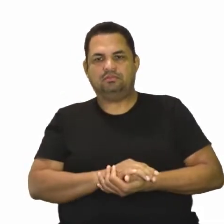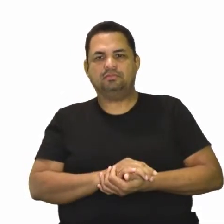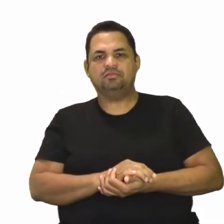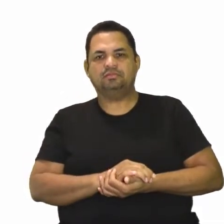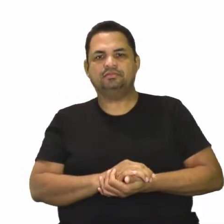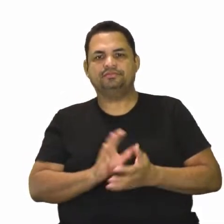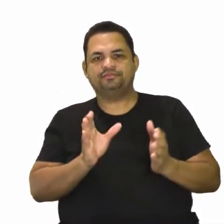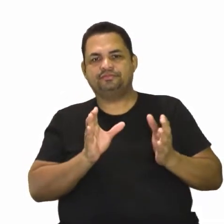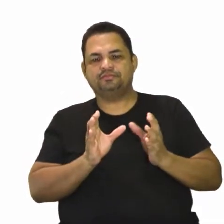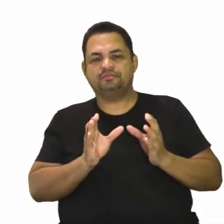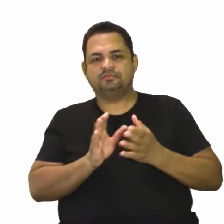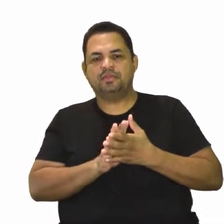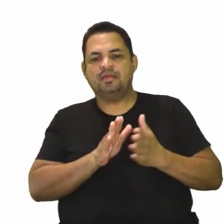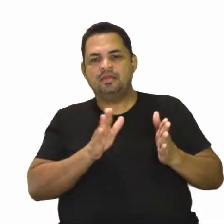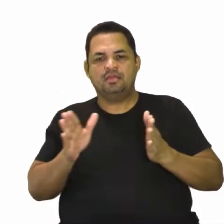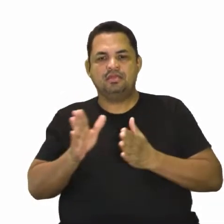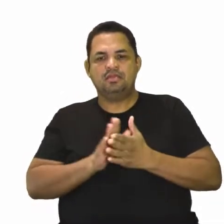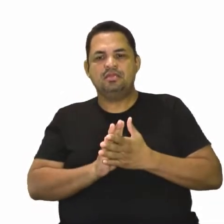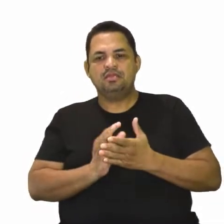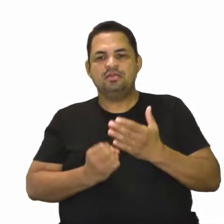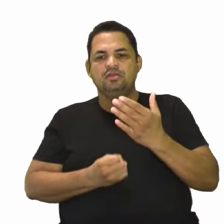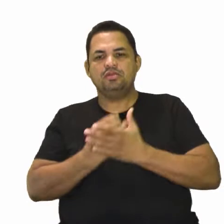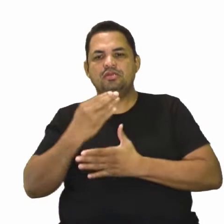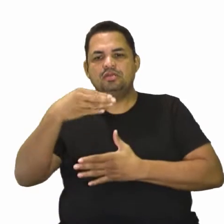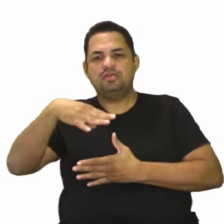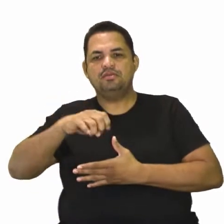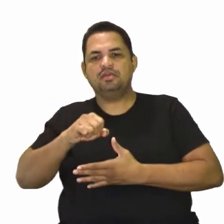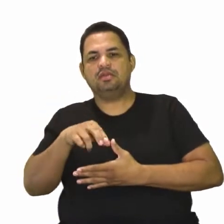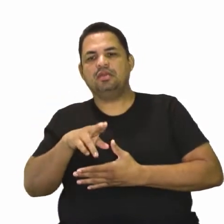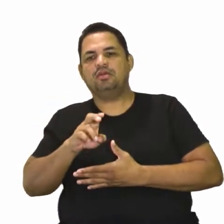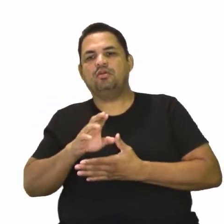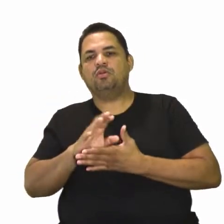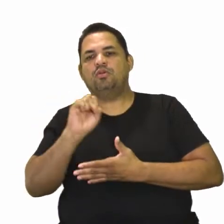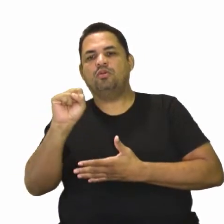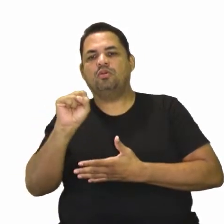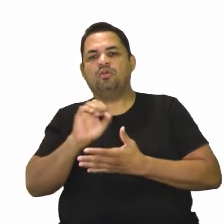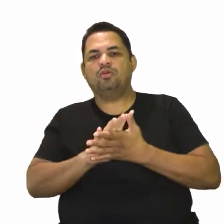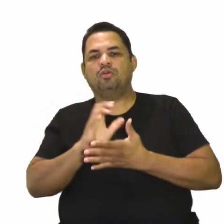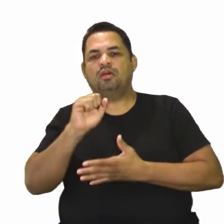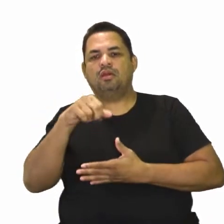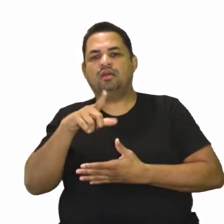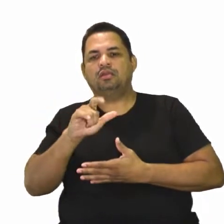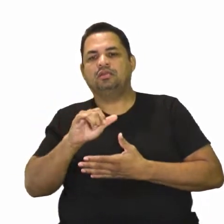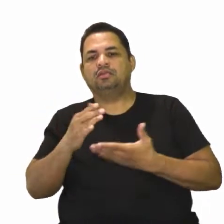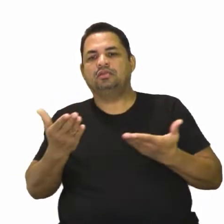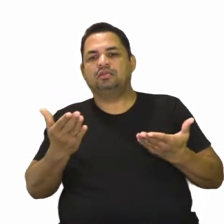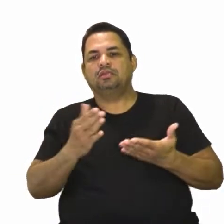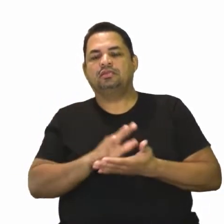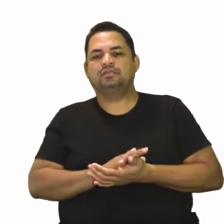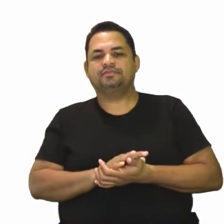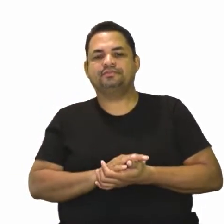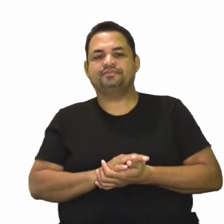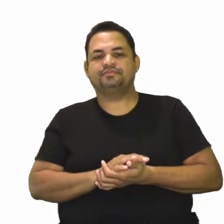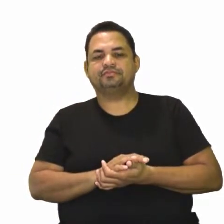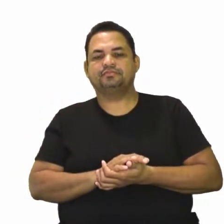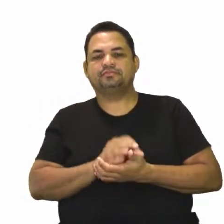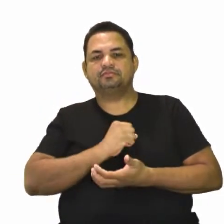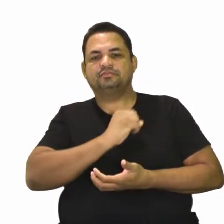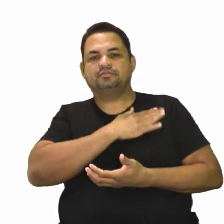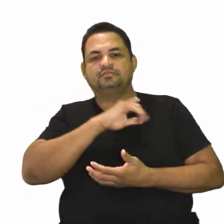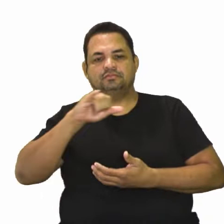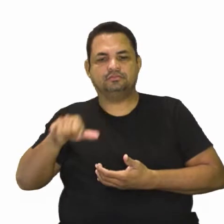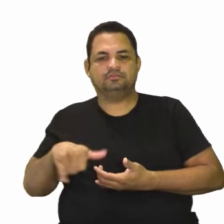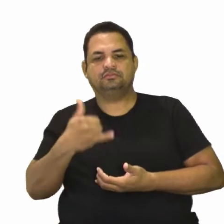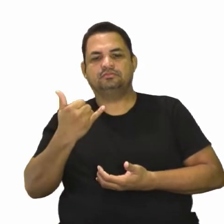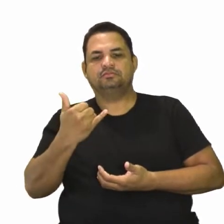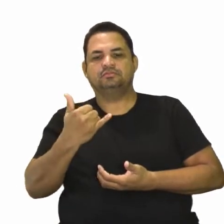Aí, nesse período, vai surgir o MR8, a LN, que vão sequestrar o embaixador norte-americano, e aí os militares vão